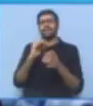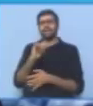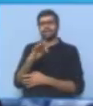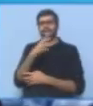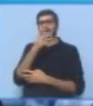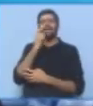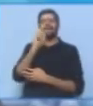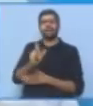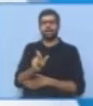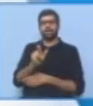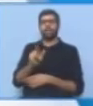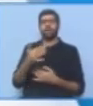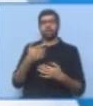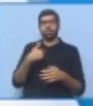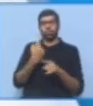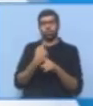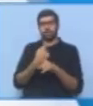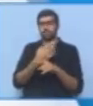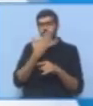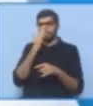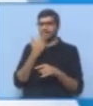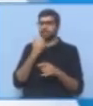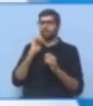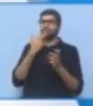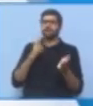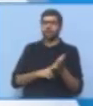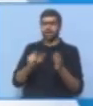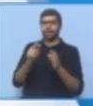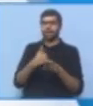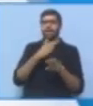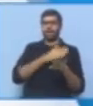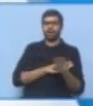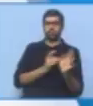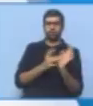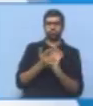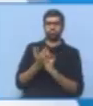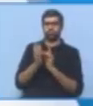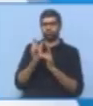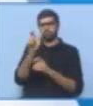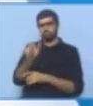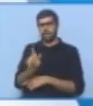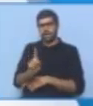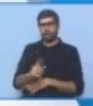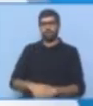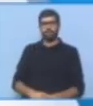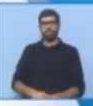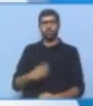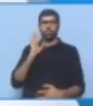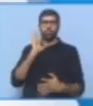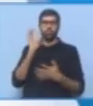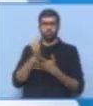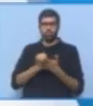maneira, uma coisa parece certa, como dizia o Henrique. Ele é uma antecipação da figura de Jesus. Não é? O servo de